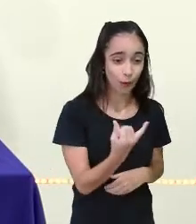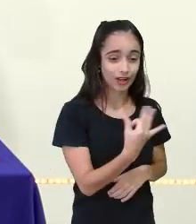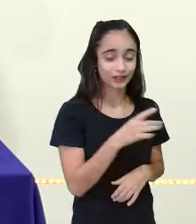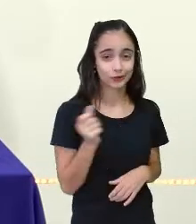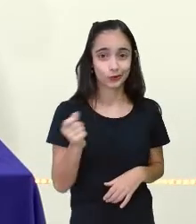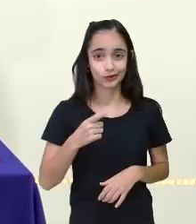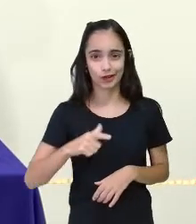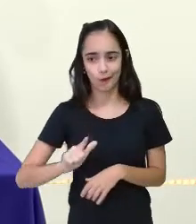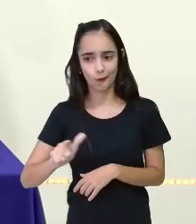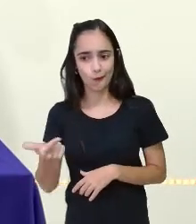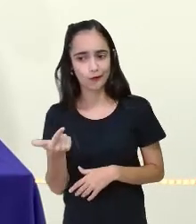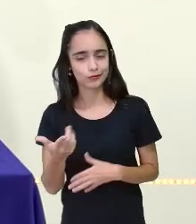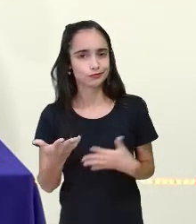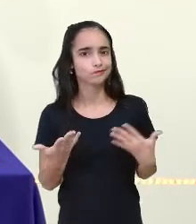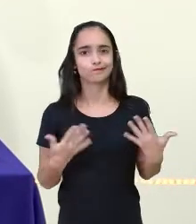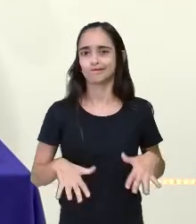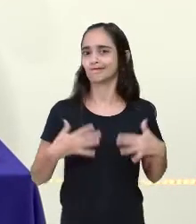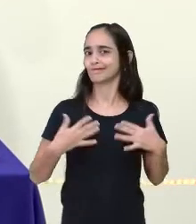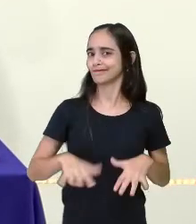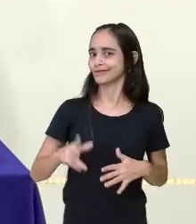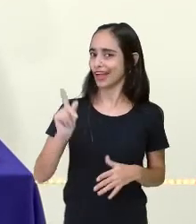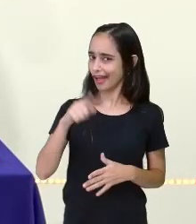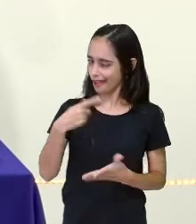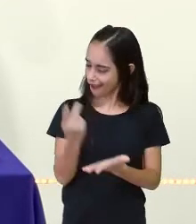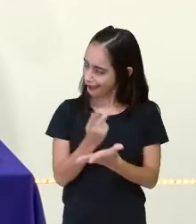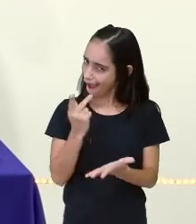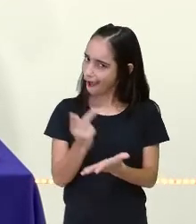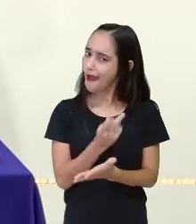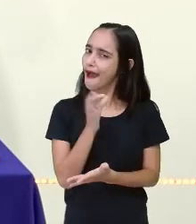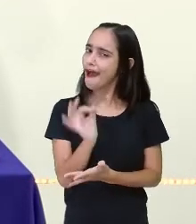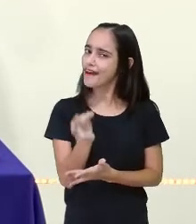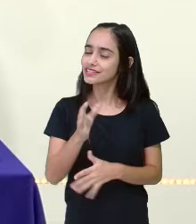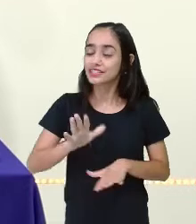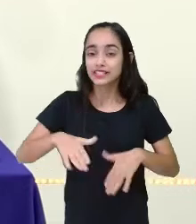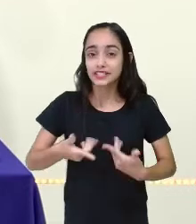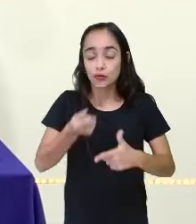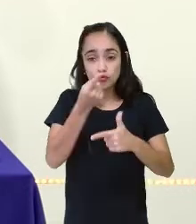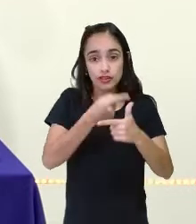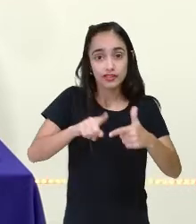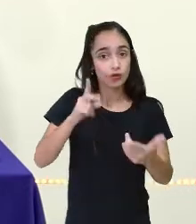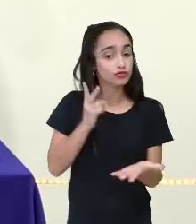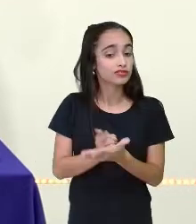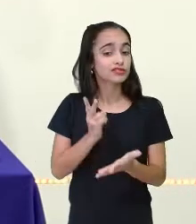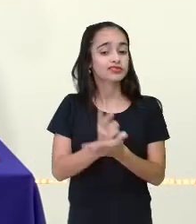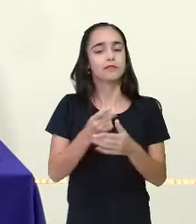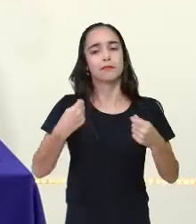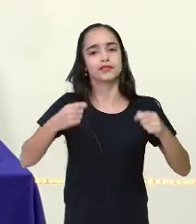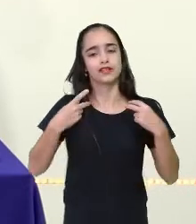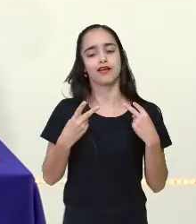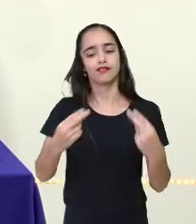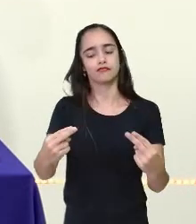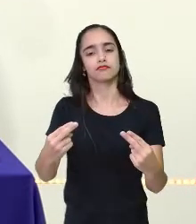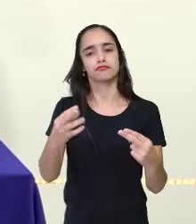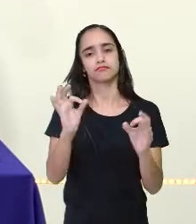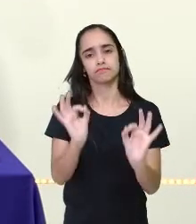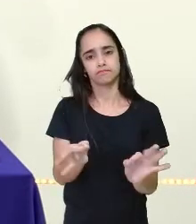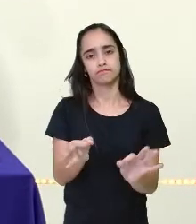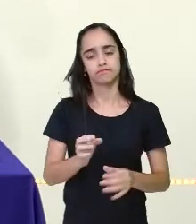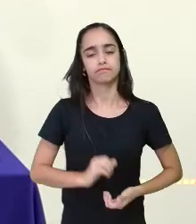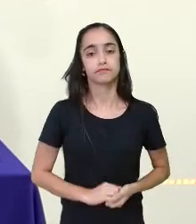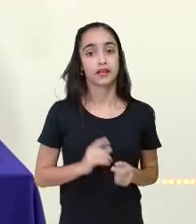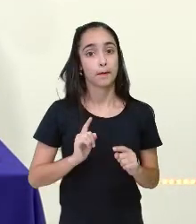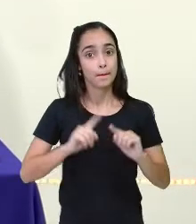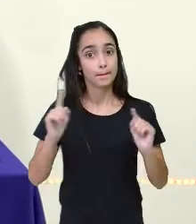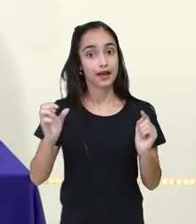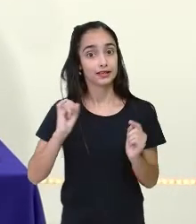dos amigos, dos irmãos e dos primos. Divisão tem que ser sempre em partes iguais. Mas se